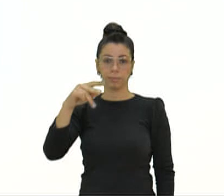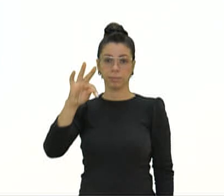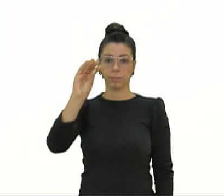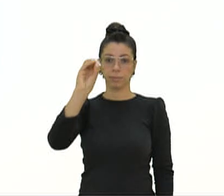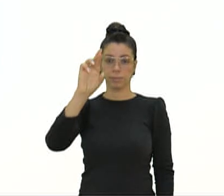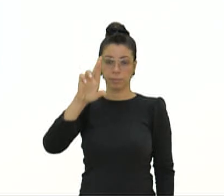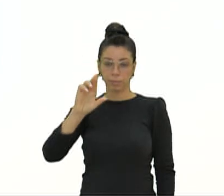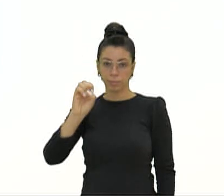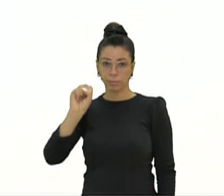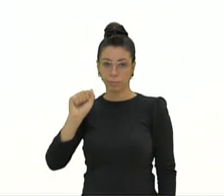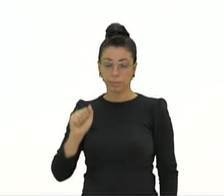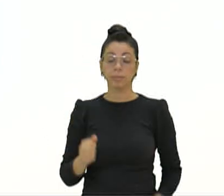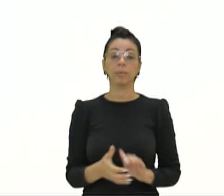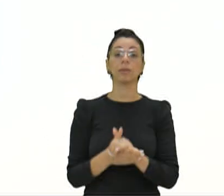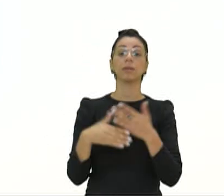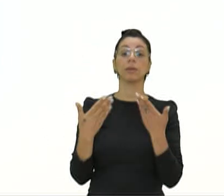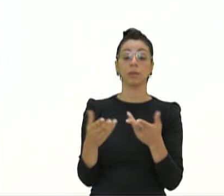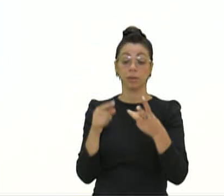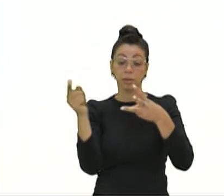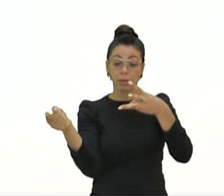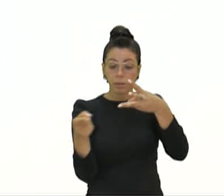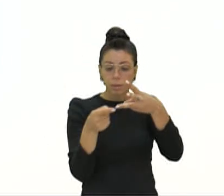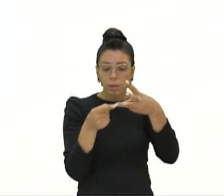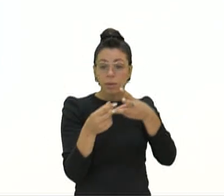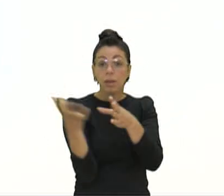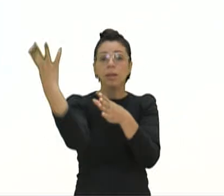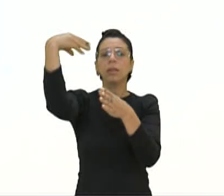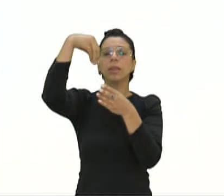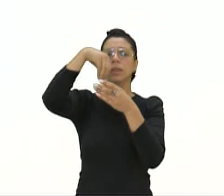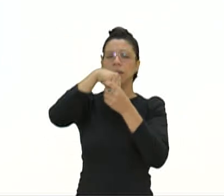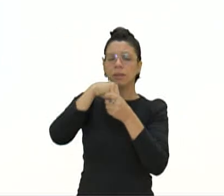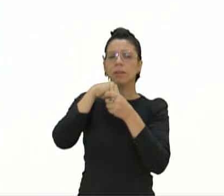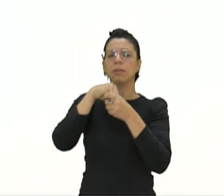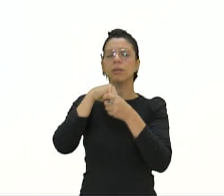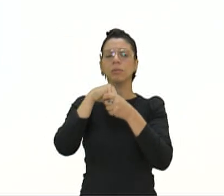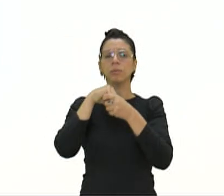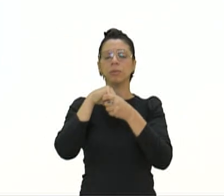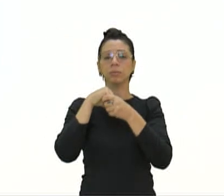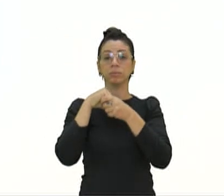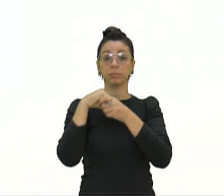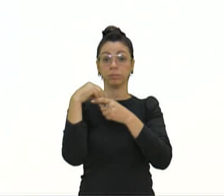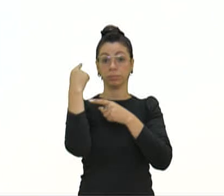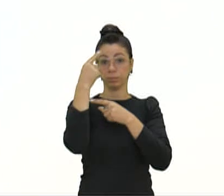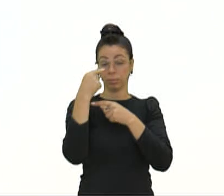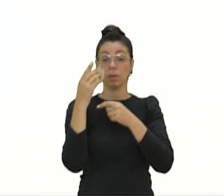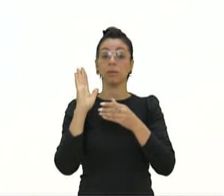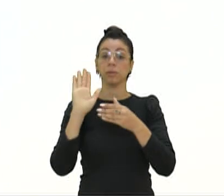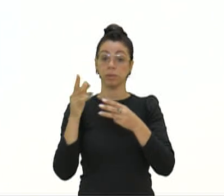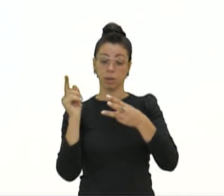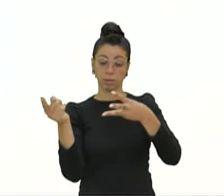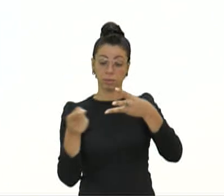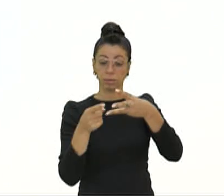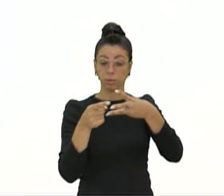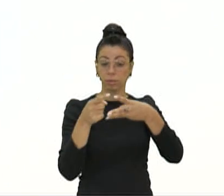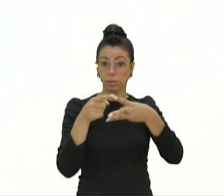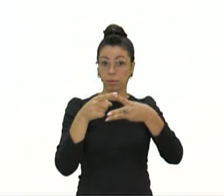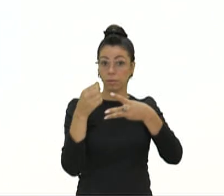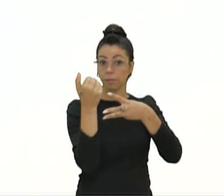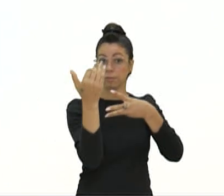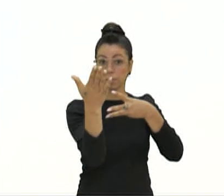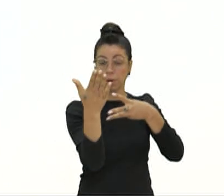A retina é a camada mais interna do olho. Nós vimos a mais externa, a